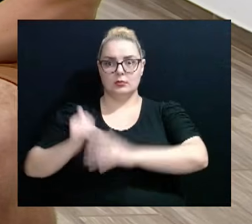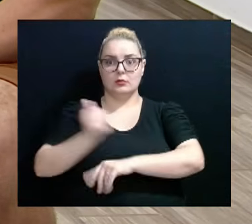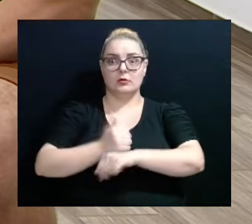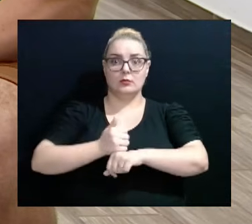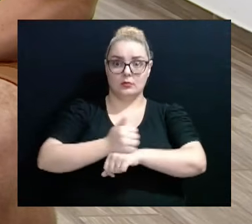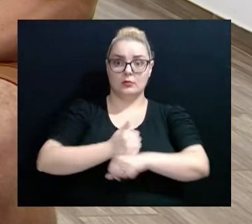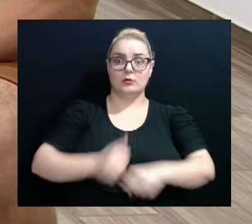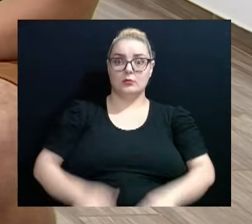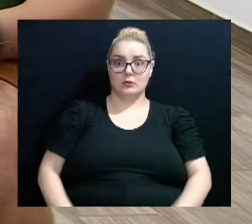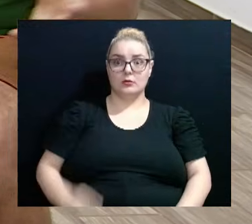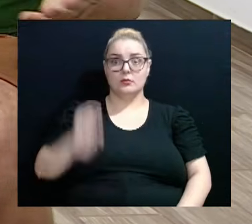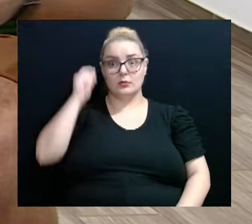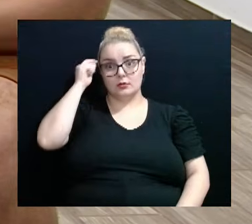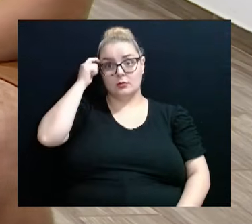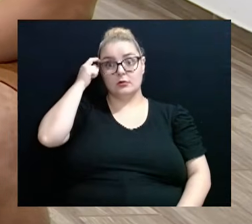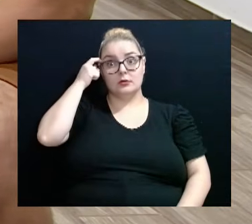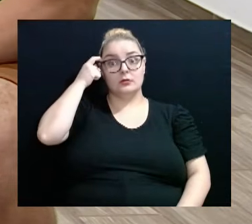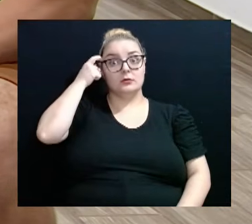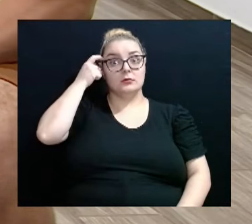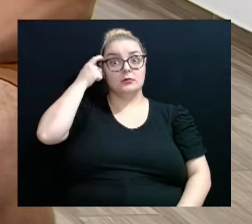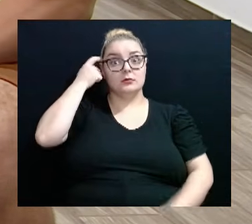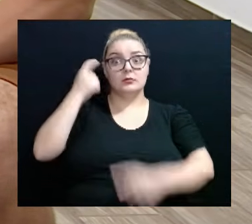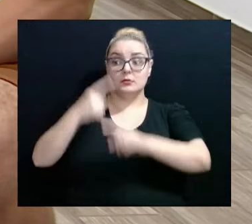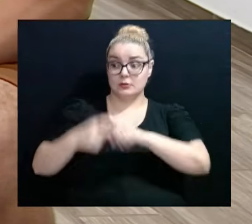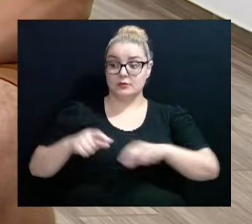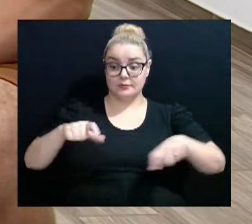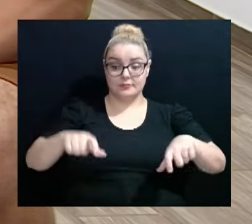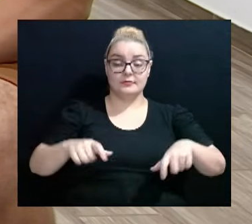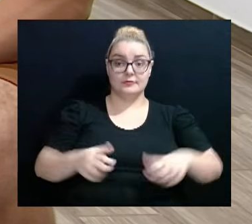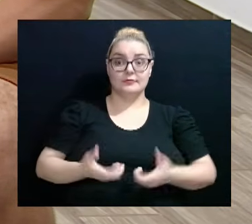dentro do CT aqui do Guarani,